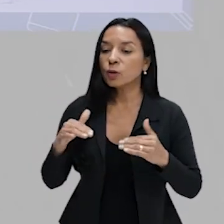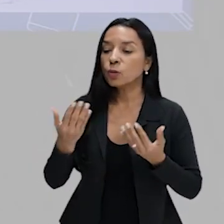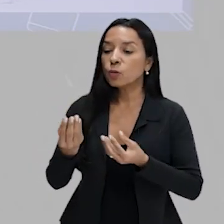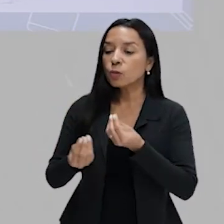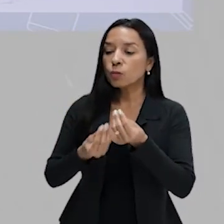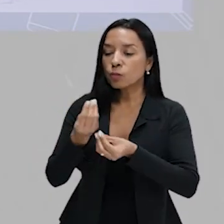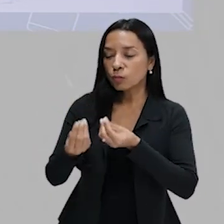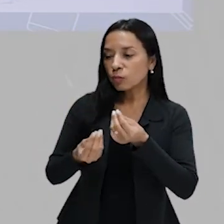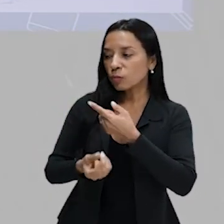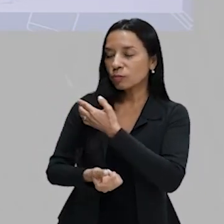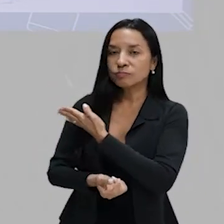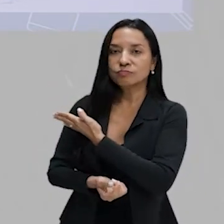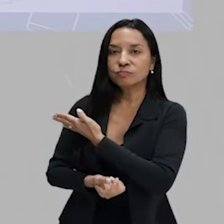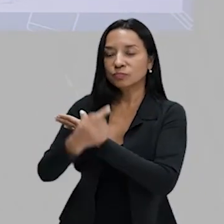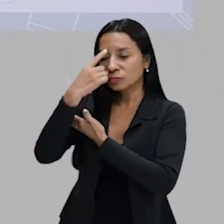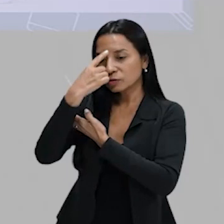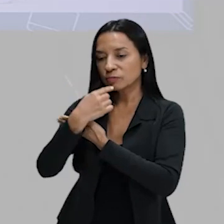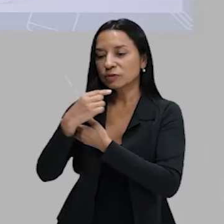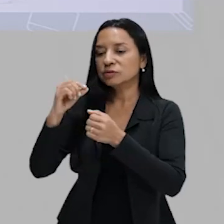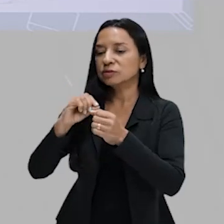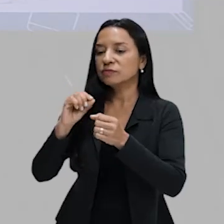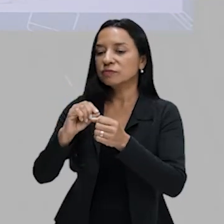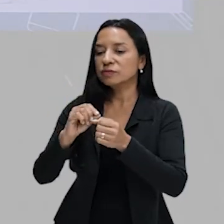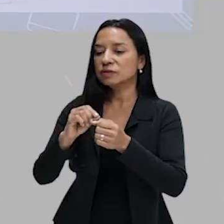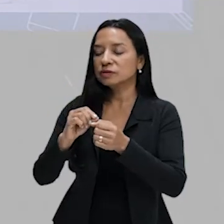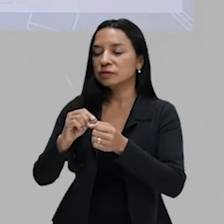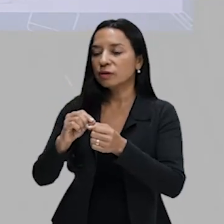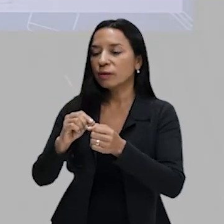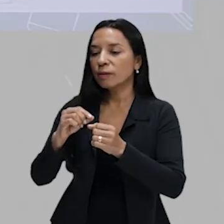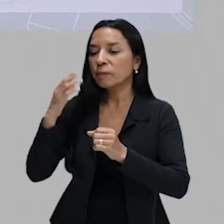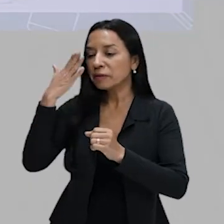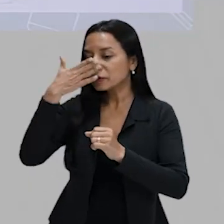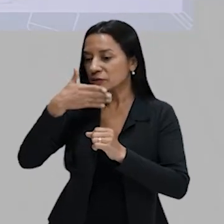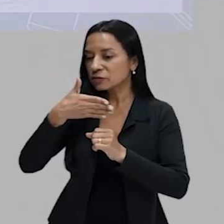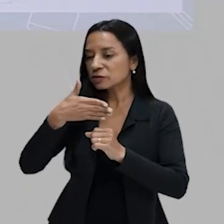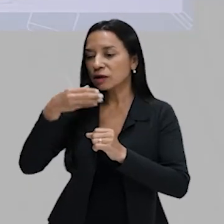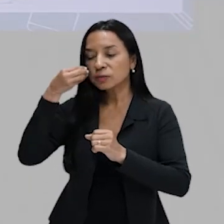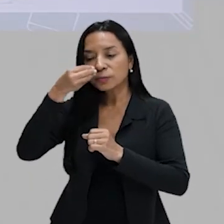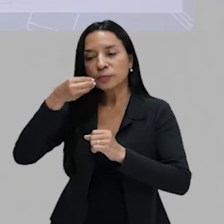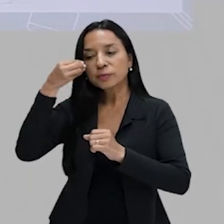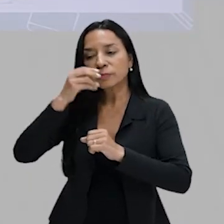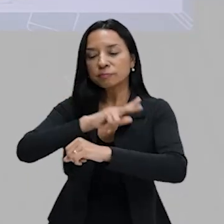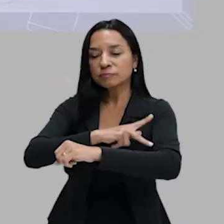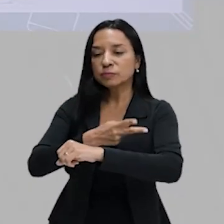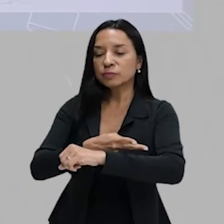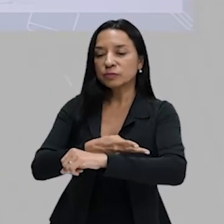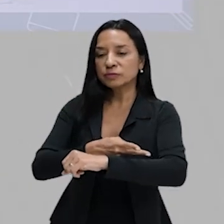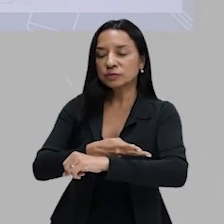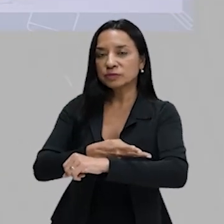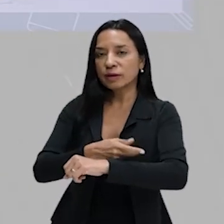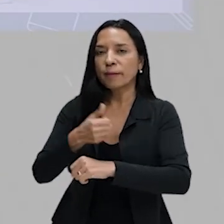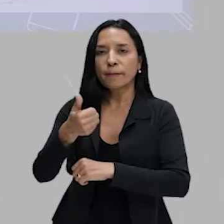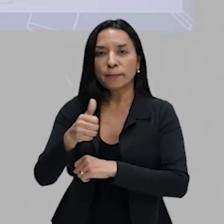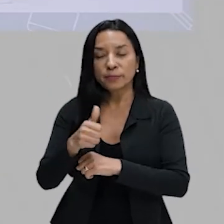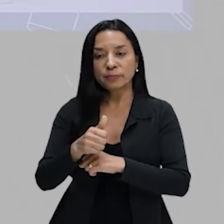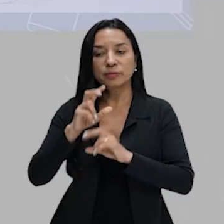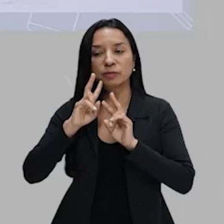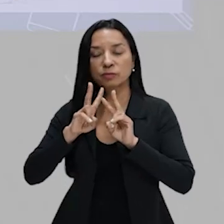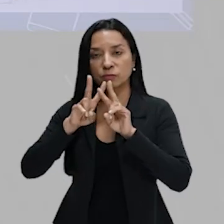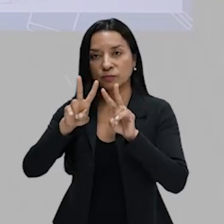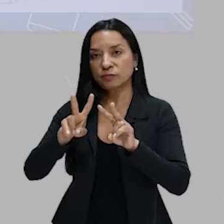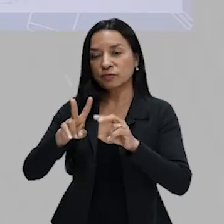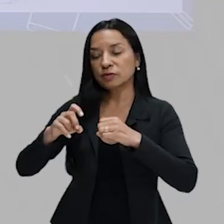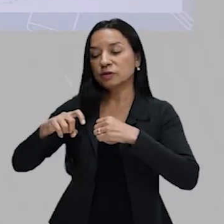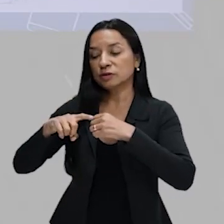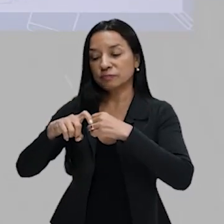poder testar a hipótese dele? A hipótese dele, pessoal, era de que os filhotinhos